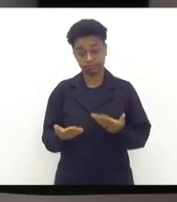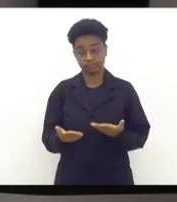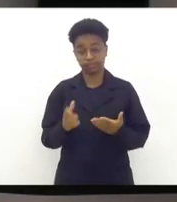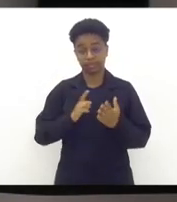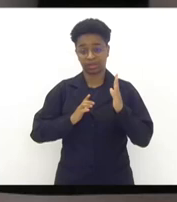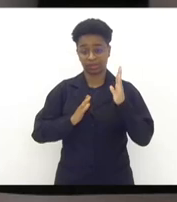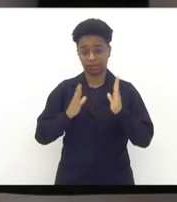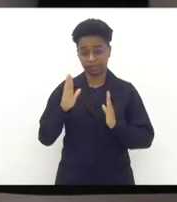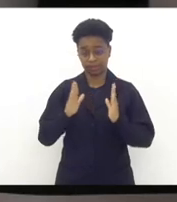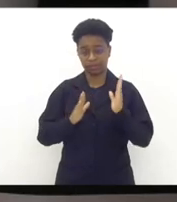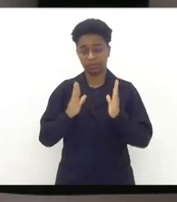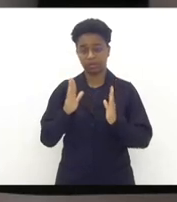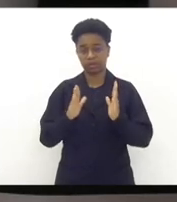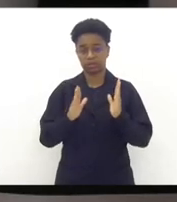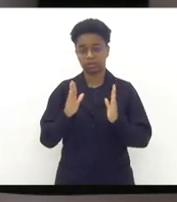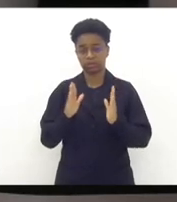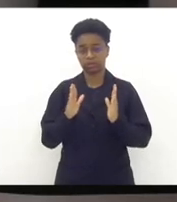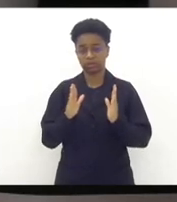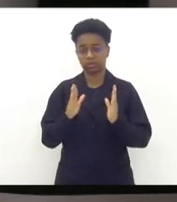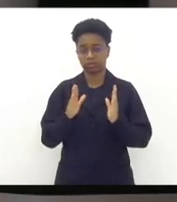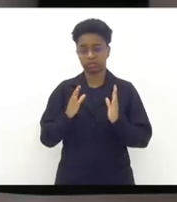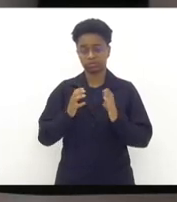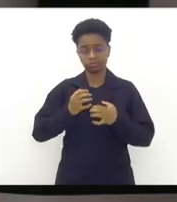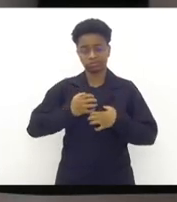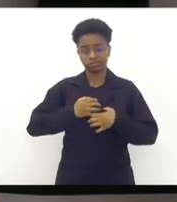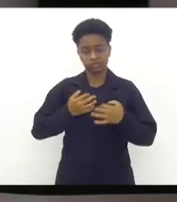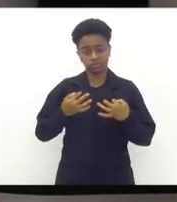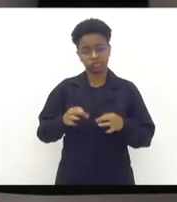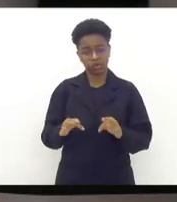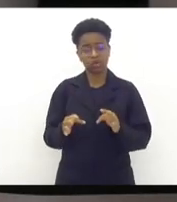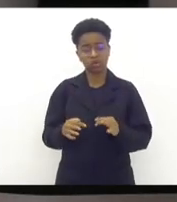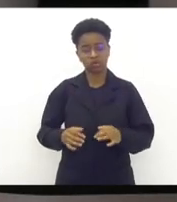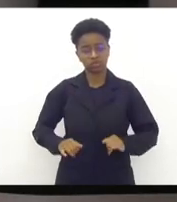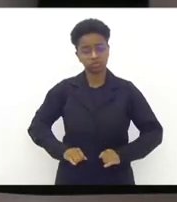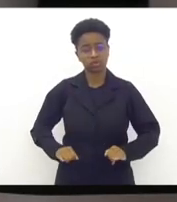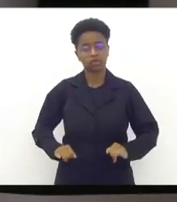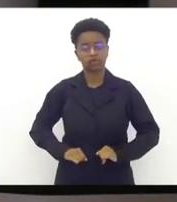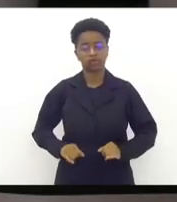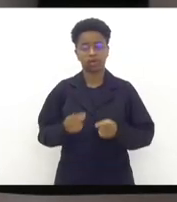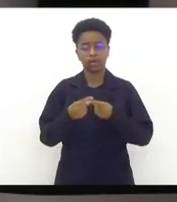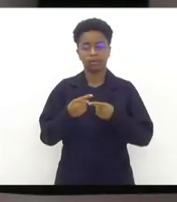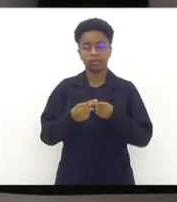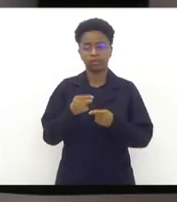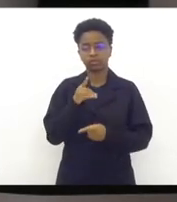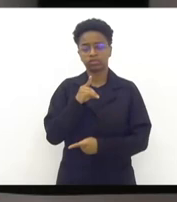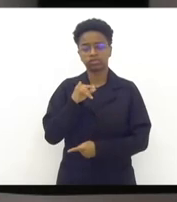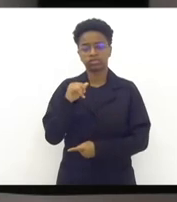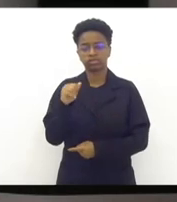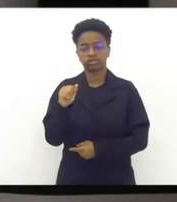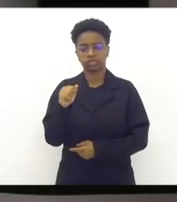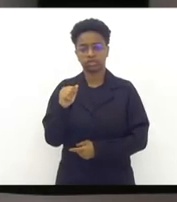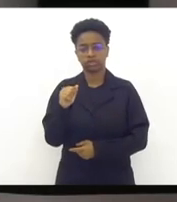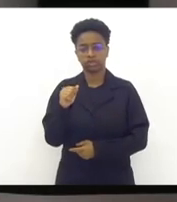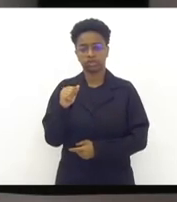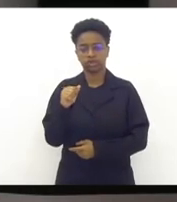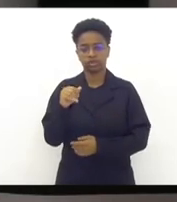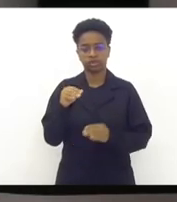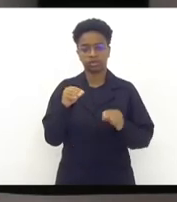bem que foi muito doloroso para mim, que foi um dia que eu fui